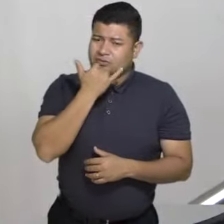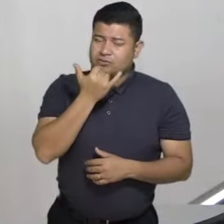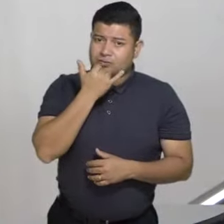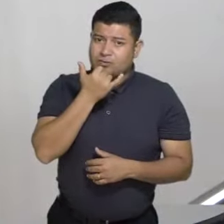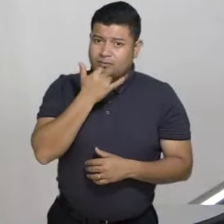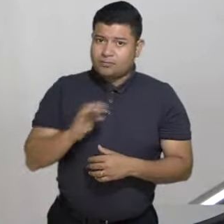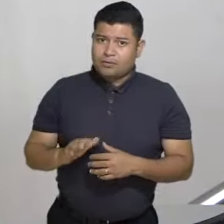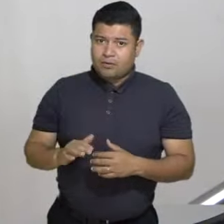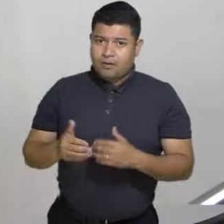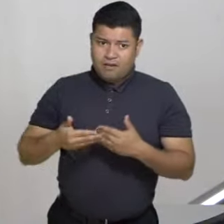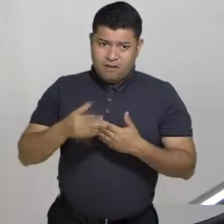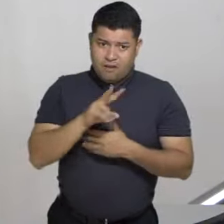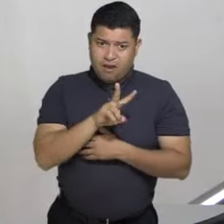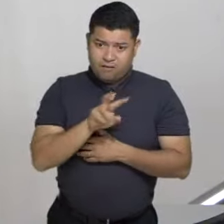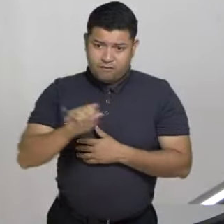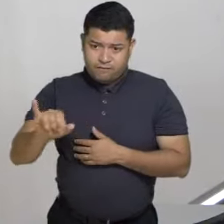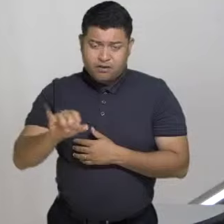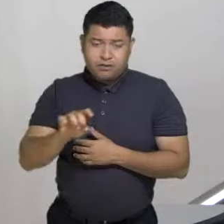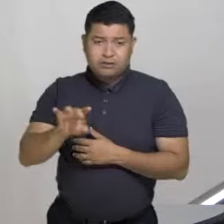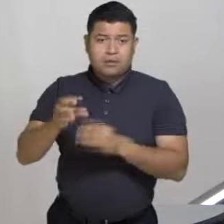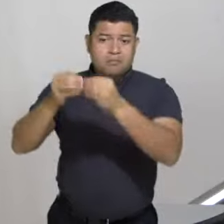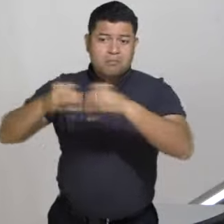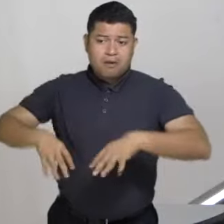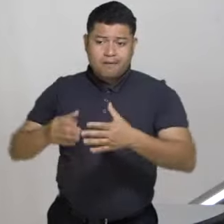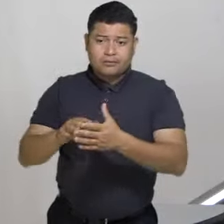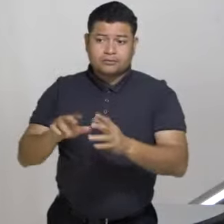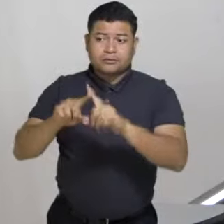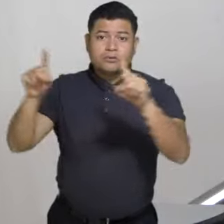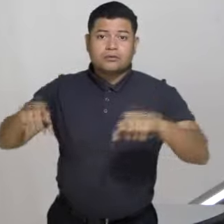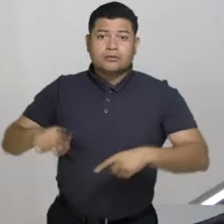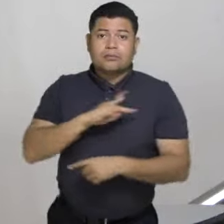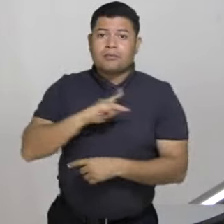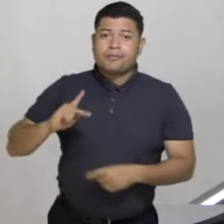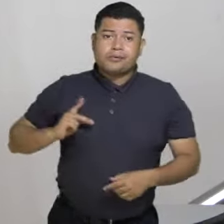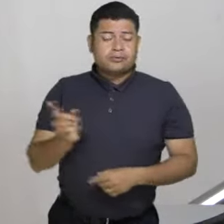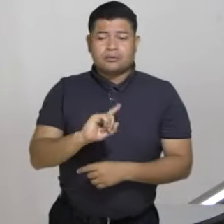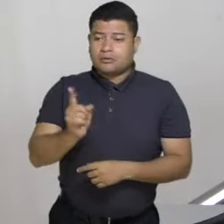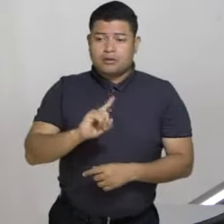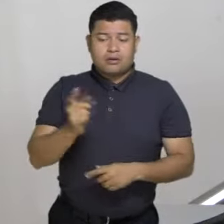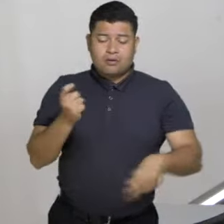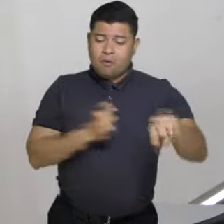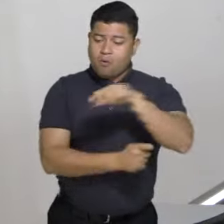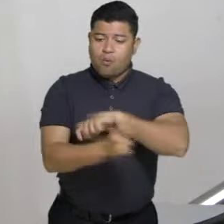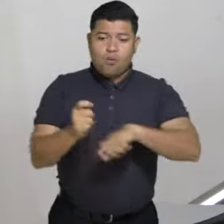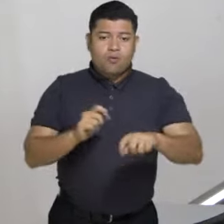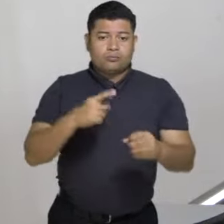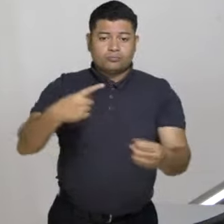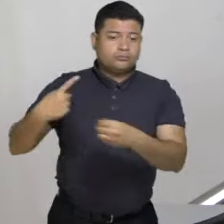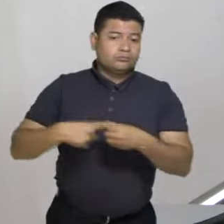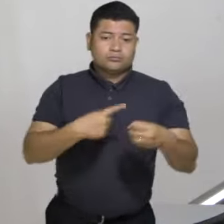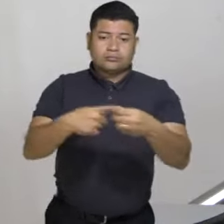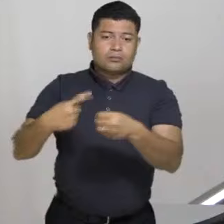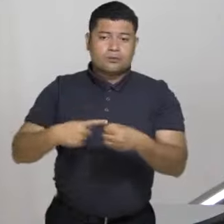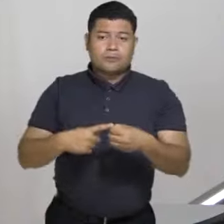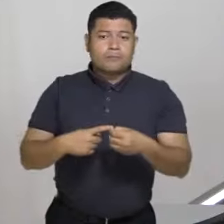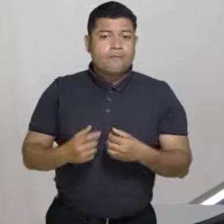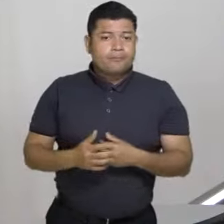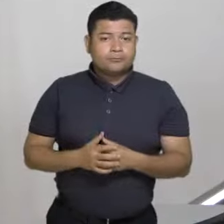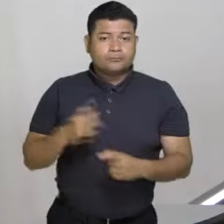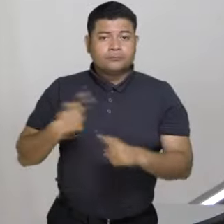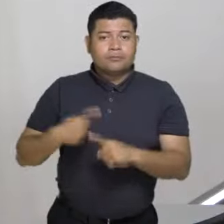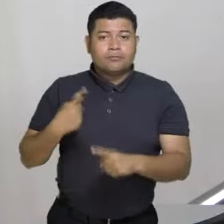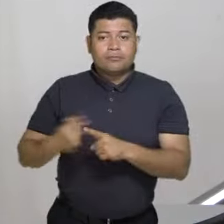com o servidor público, vai mexer com a economia dos nossos municípios. Porque quando o servidor